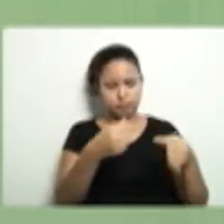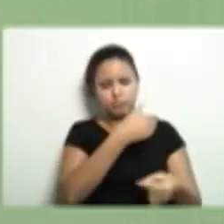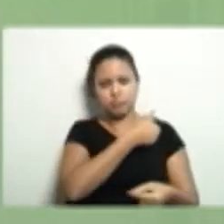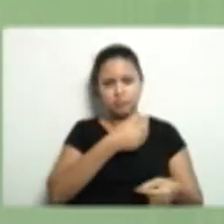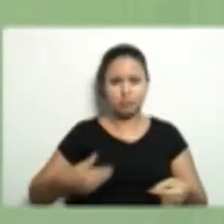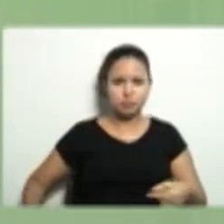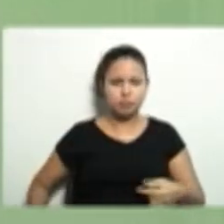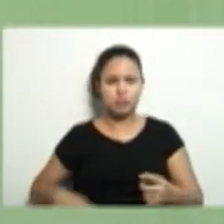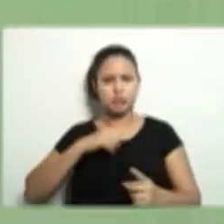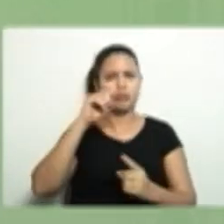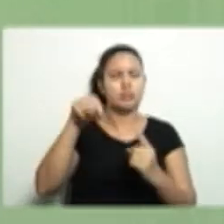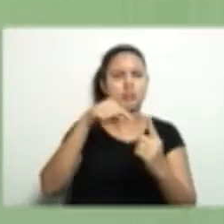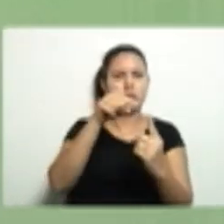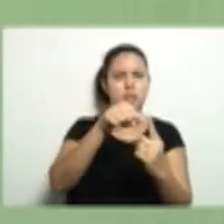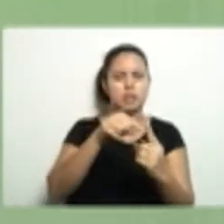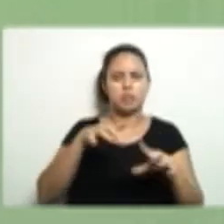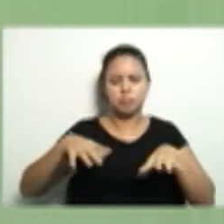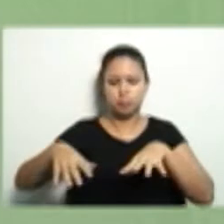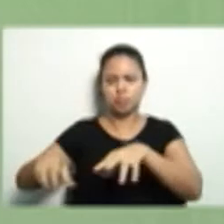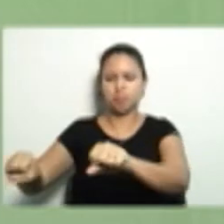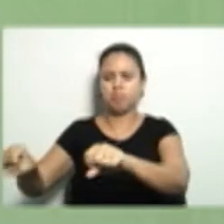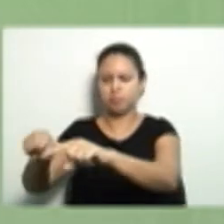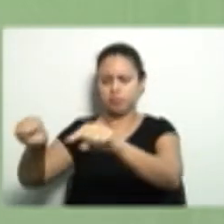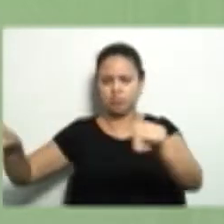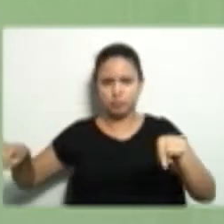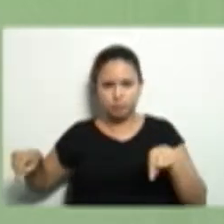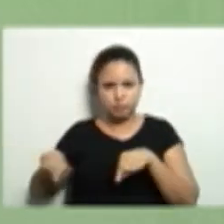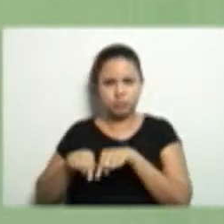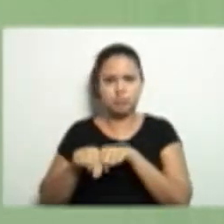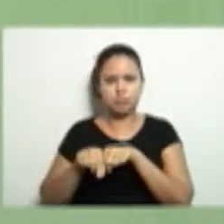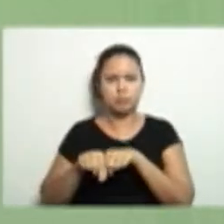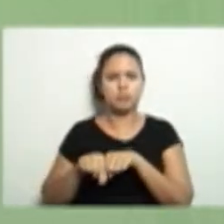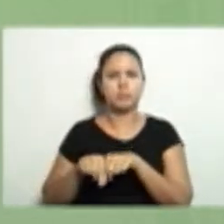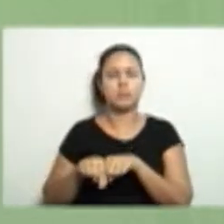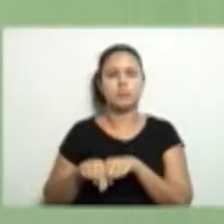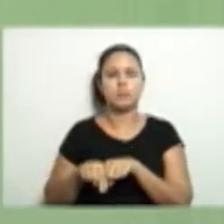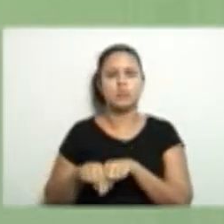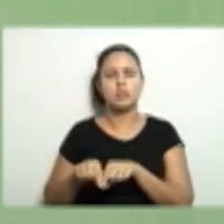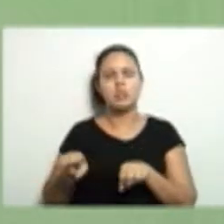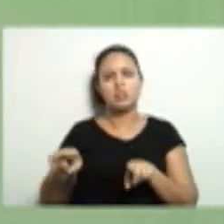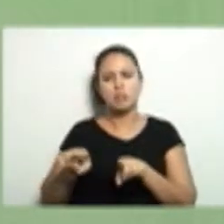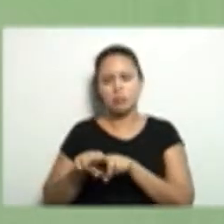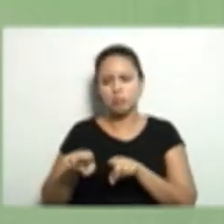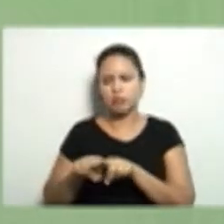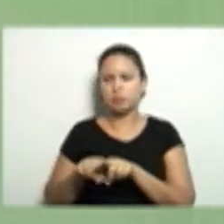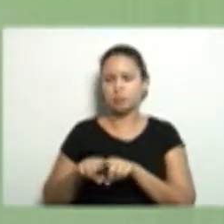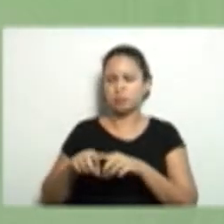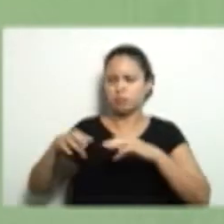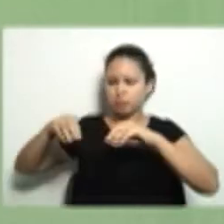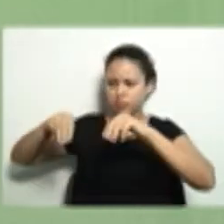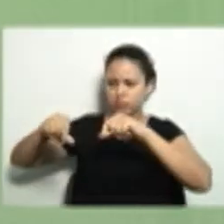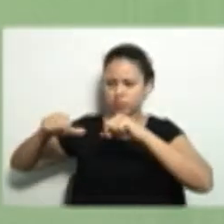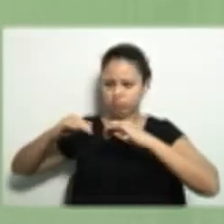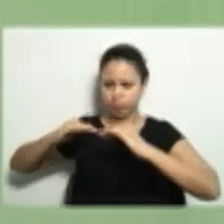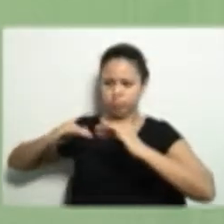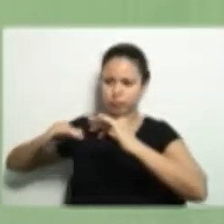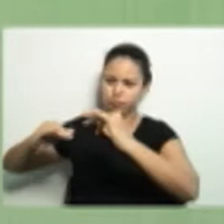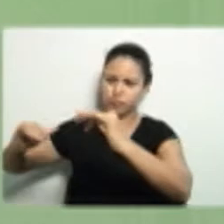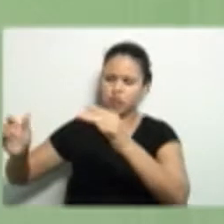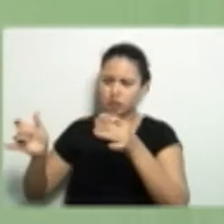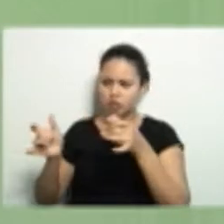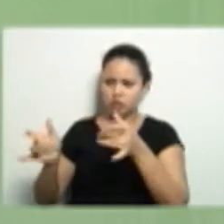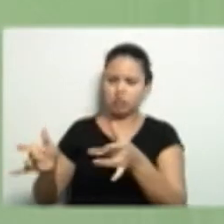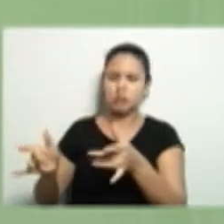E elas vão, desde políticas que têm finalidade de ocupar as terras, quando, por exemplo, a gente está falando